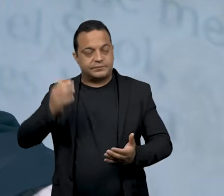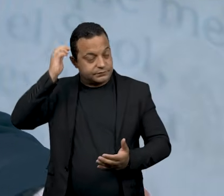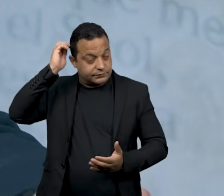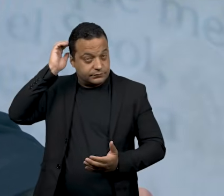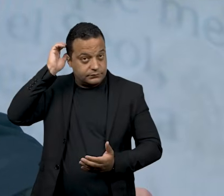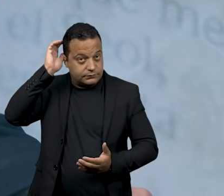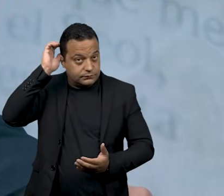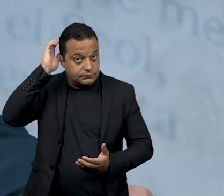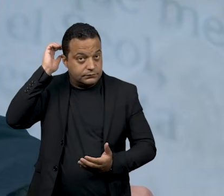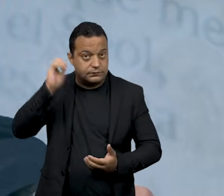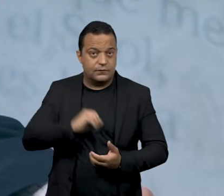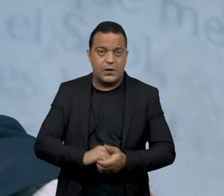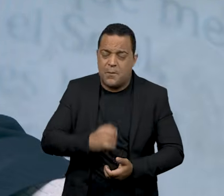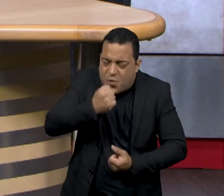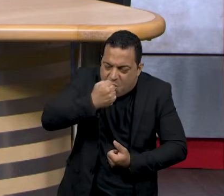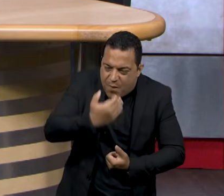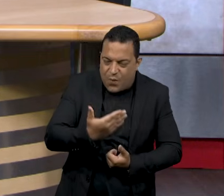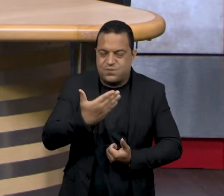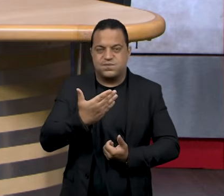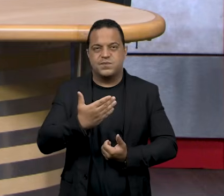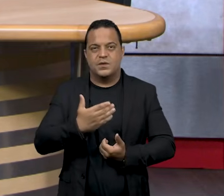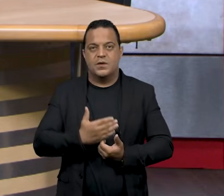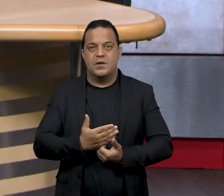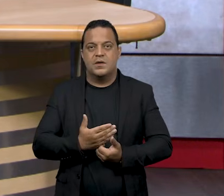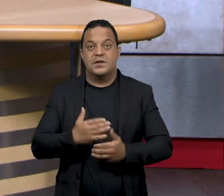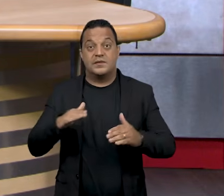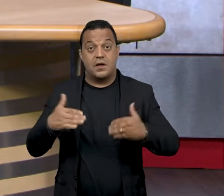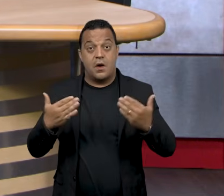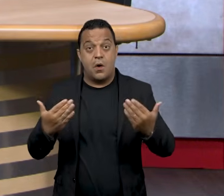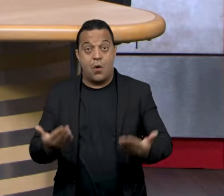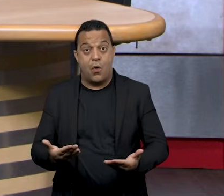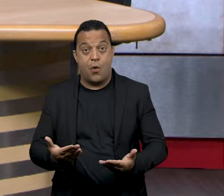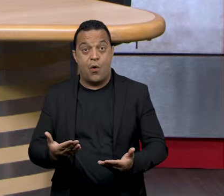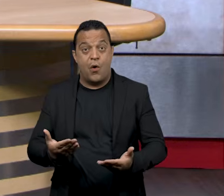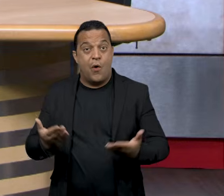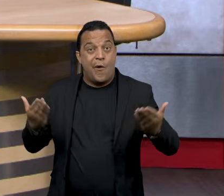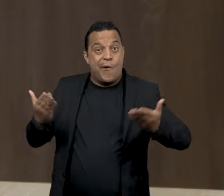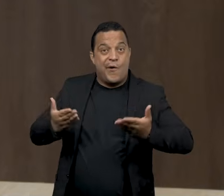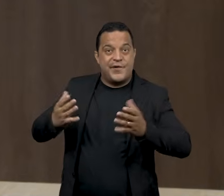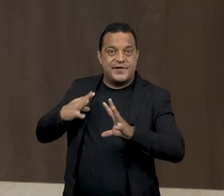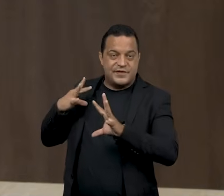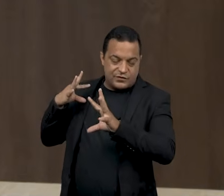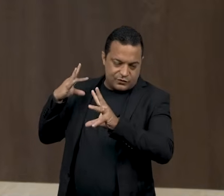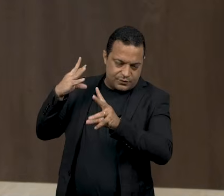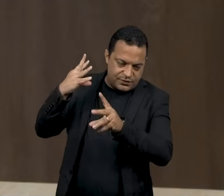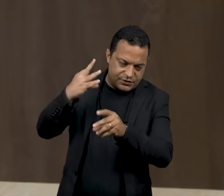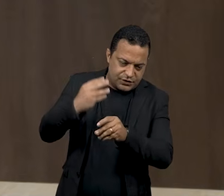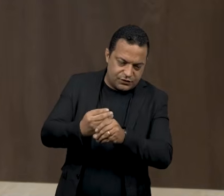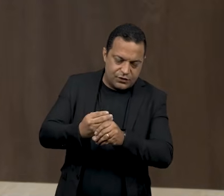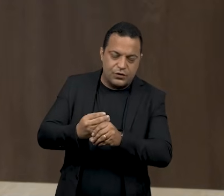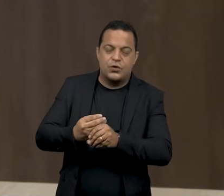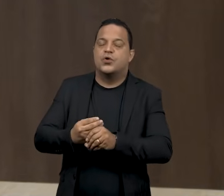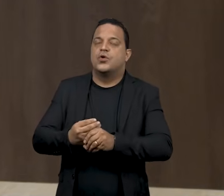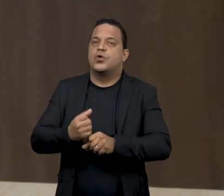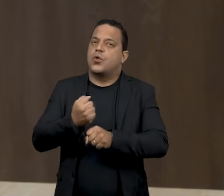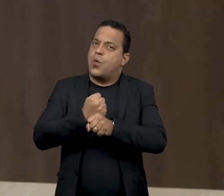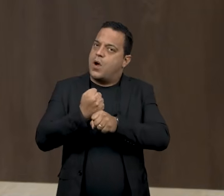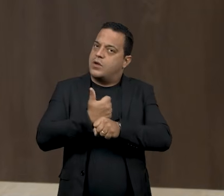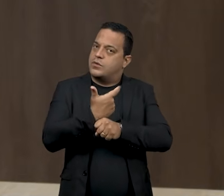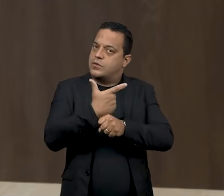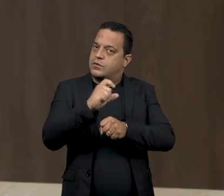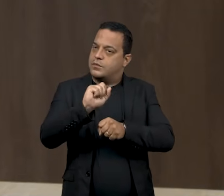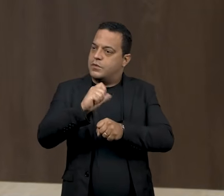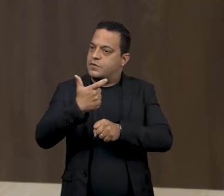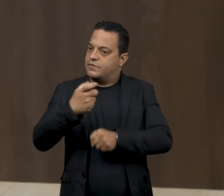YouTube para quem quiser relembrar. Muito bom. Nós estamos fazendo Retrospectiva 2025. Este é o tema